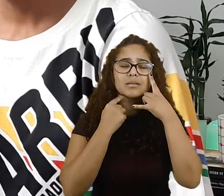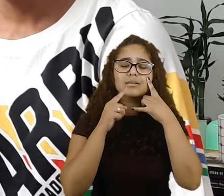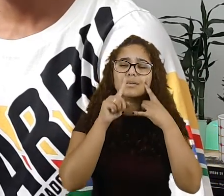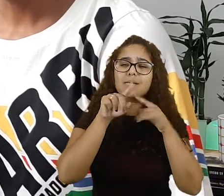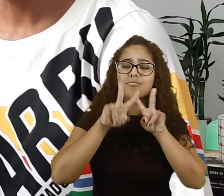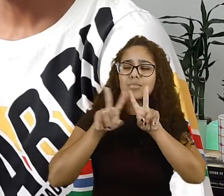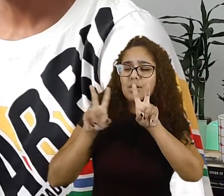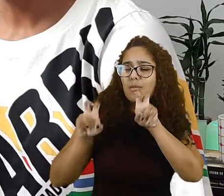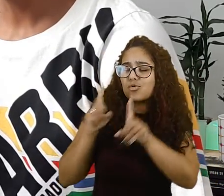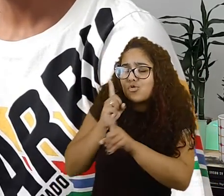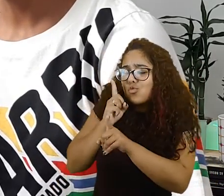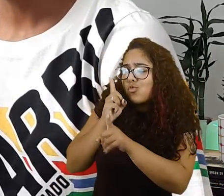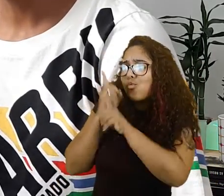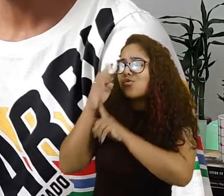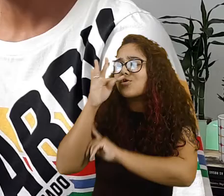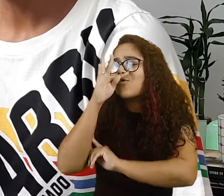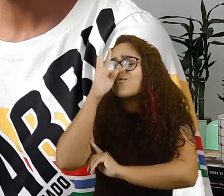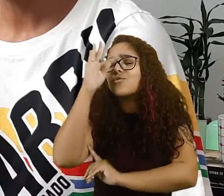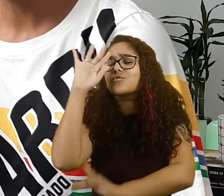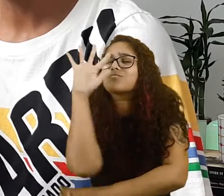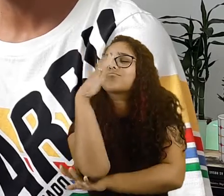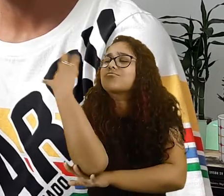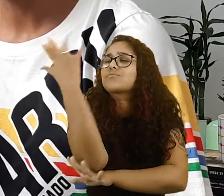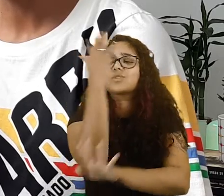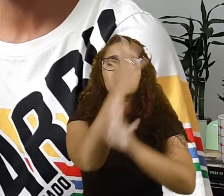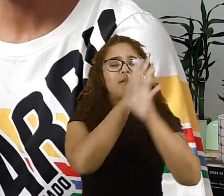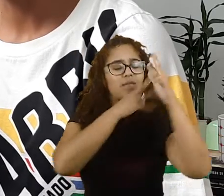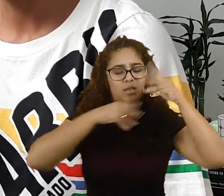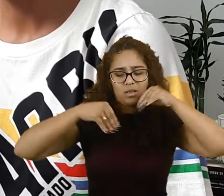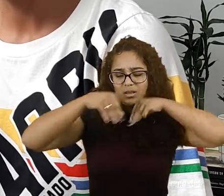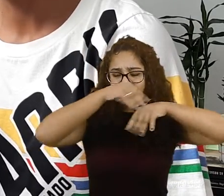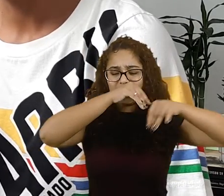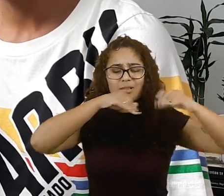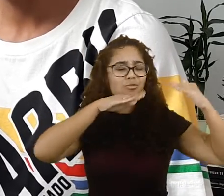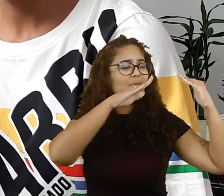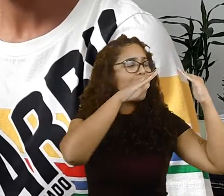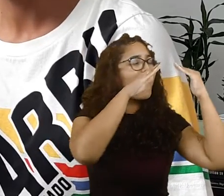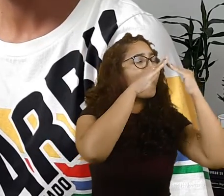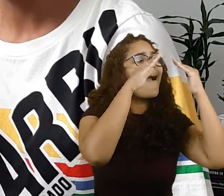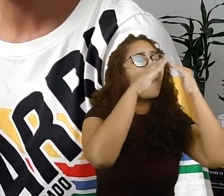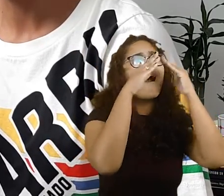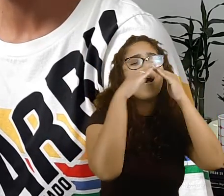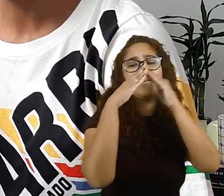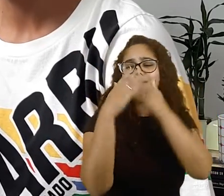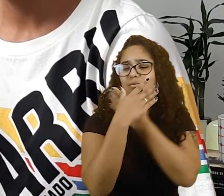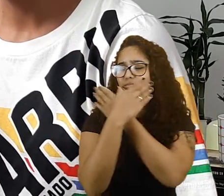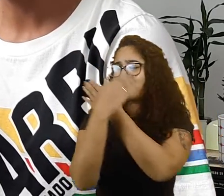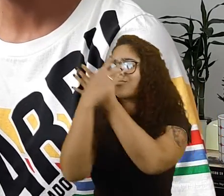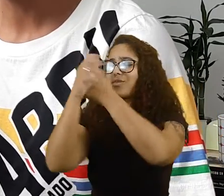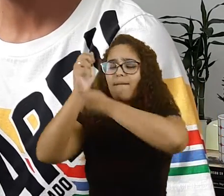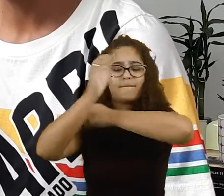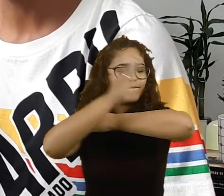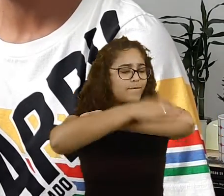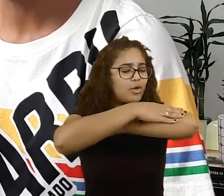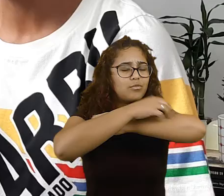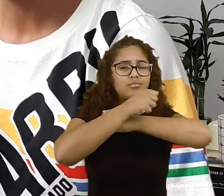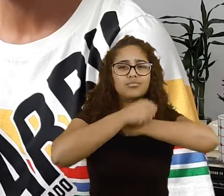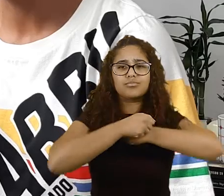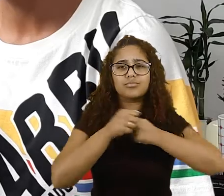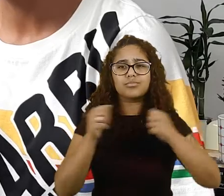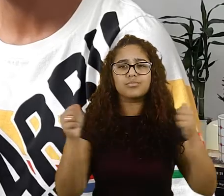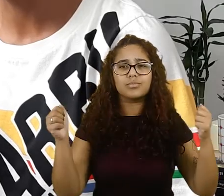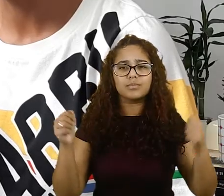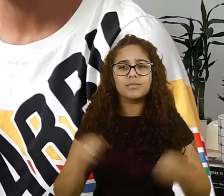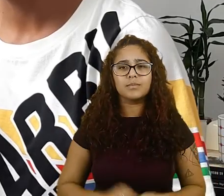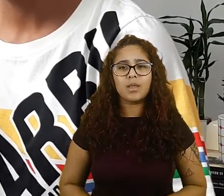comigo. É sobre encontros que vibram flores, florestas, desertos, casas, casulos, portas fechadas e